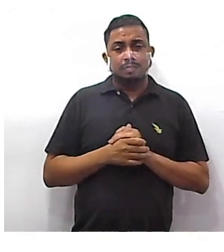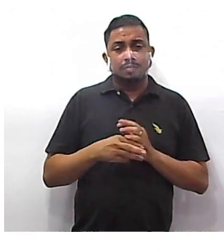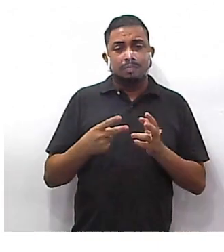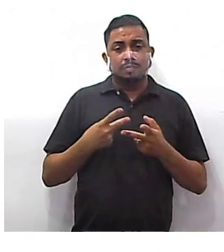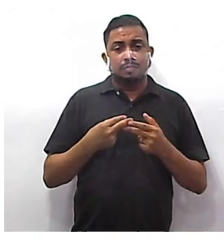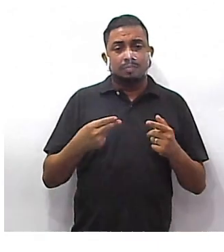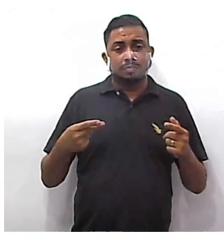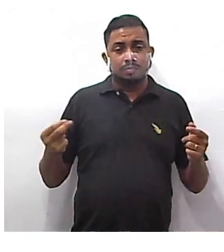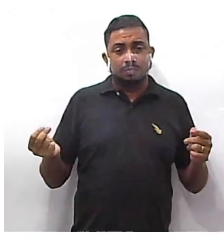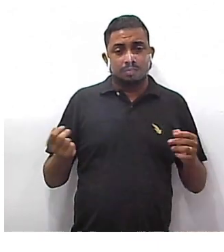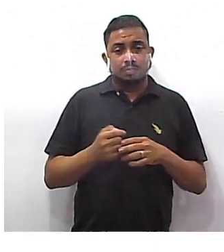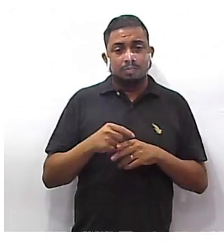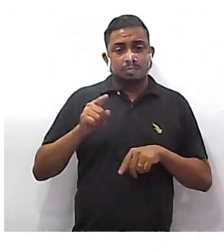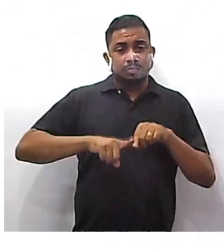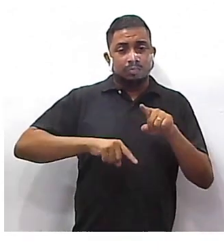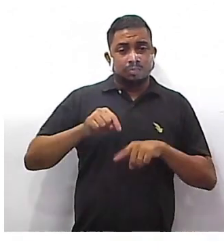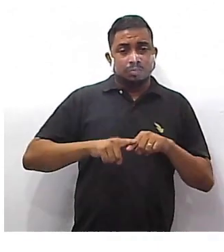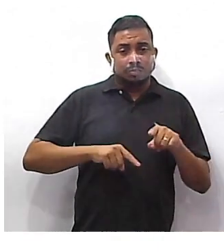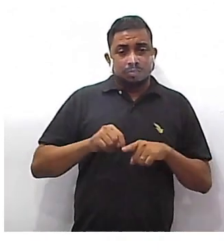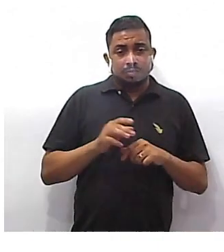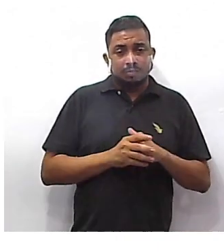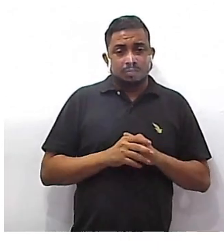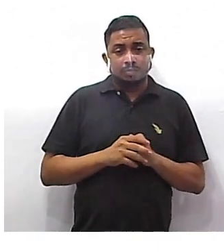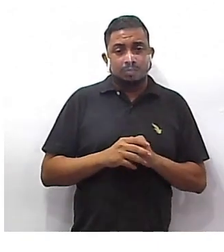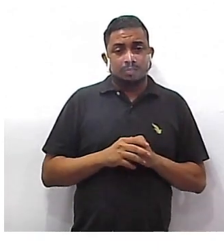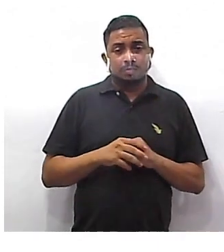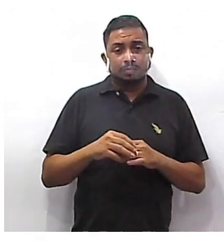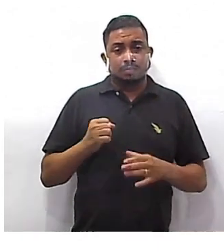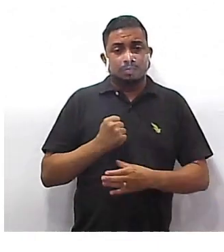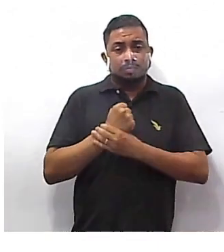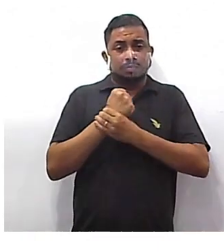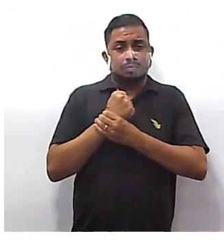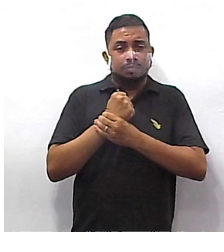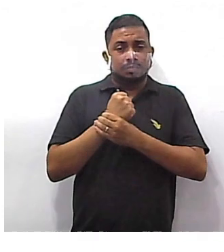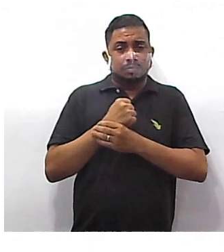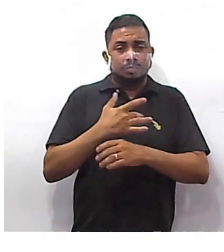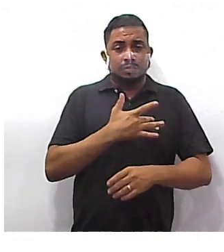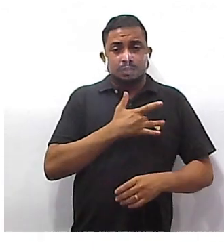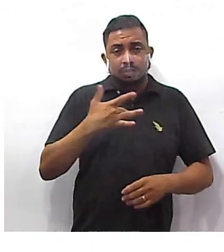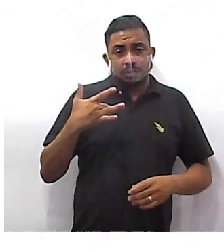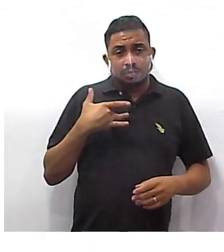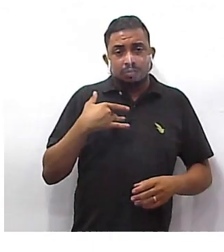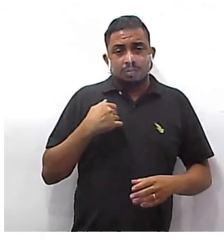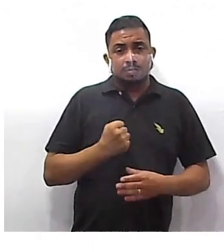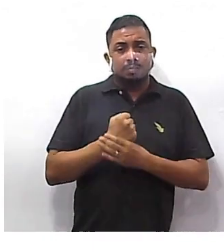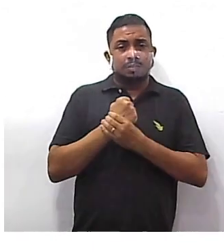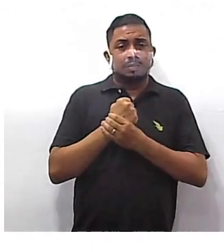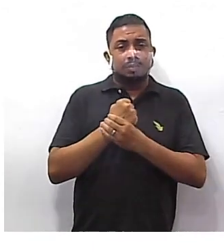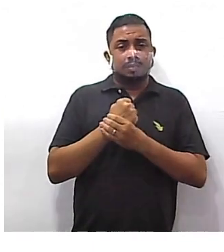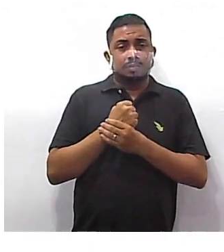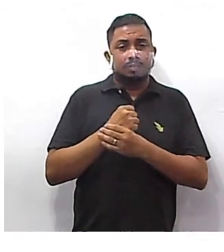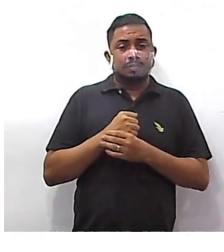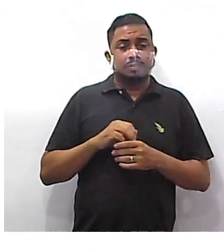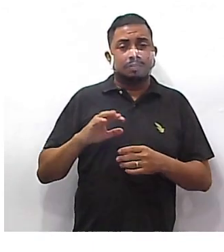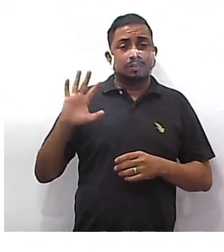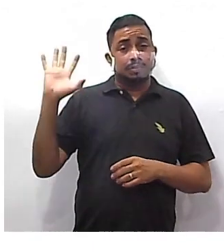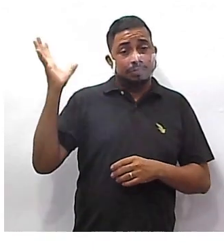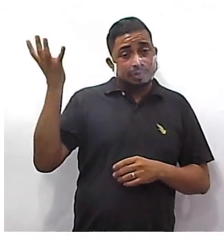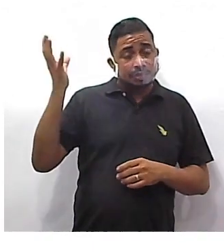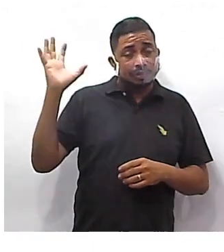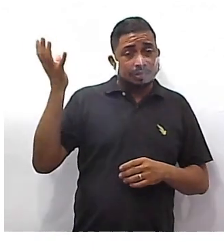diversos aspectos dos produtos químicos, quanto à segurança, saúde e proteção ambiental. E